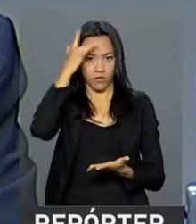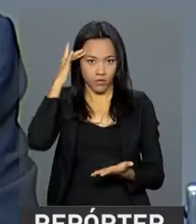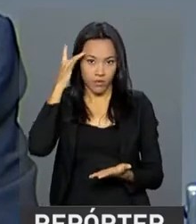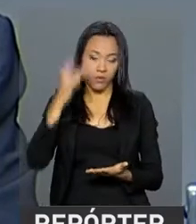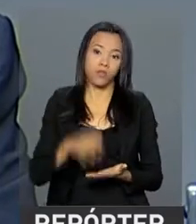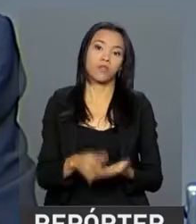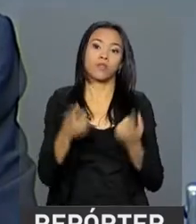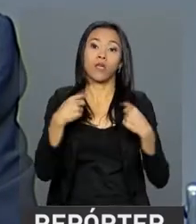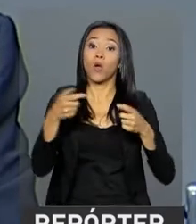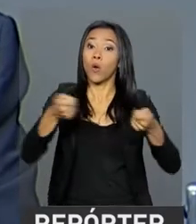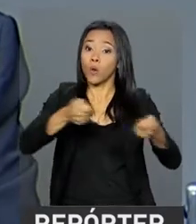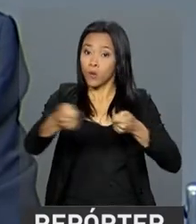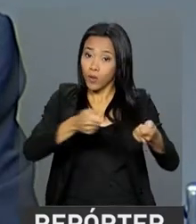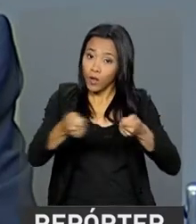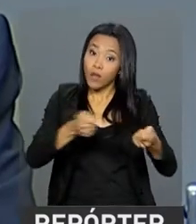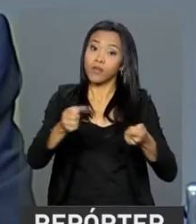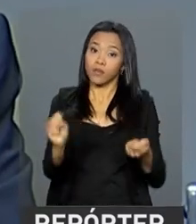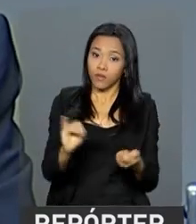controladas